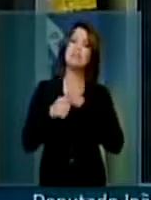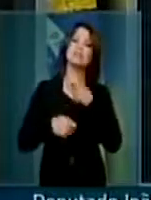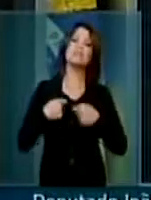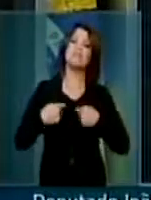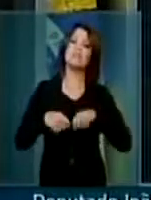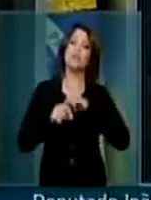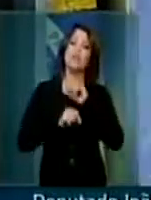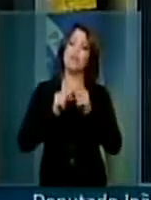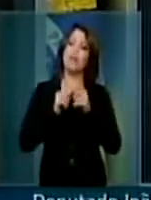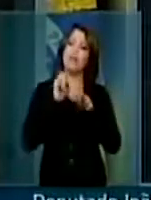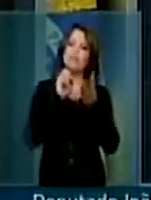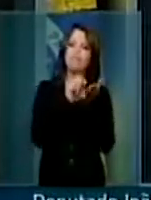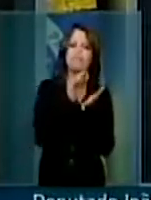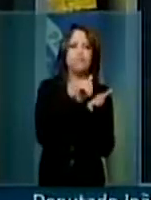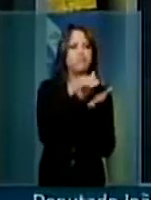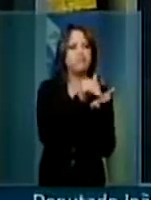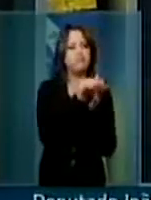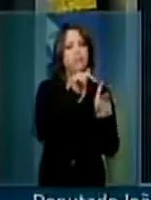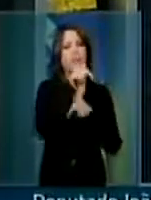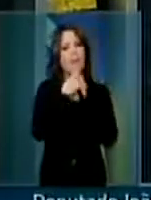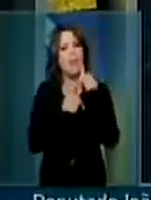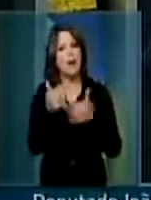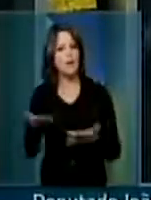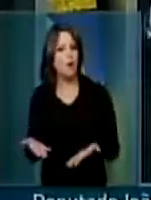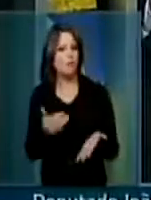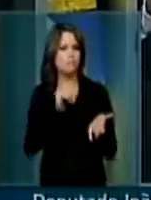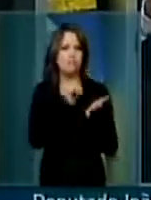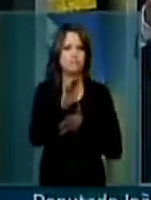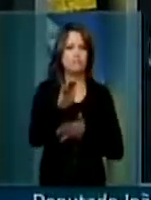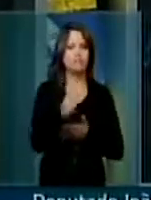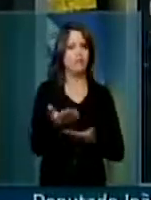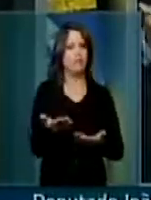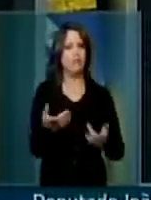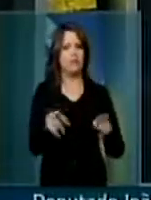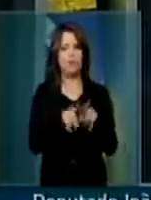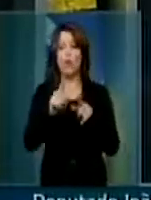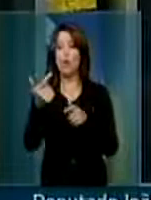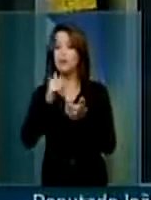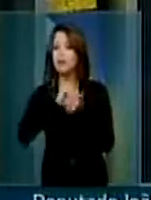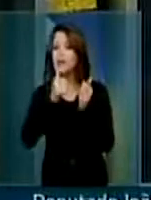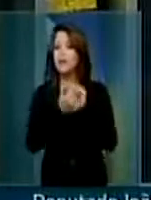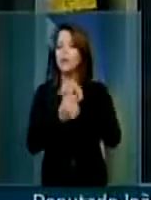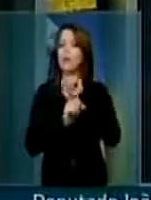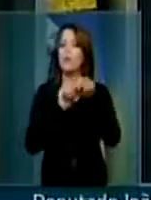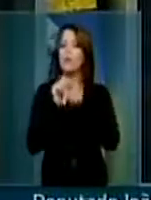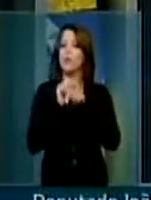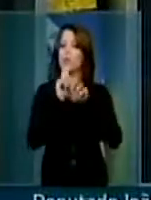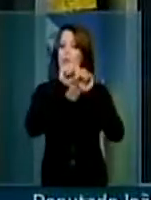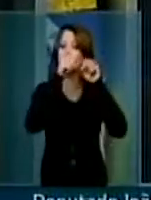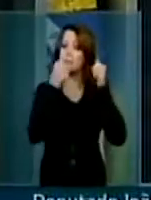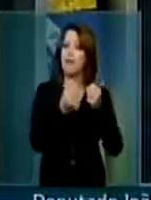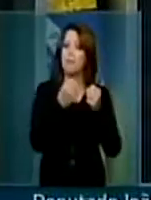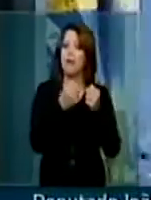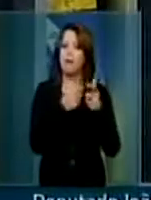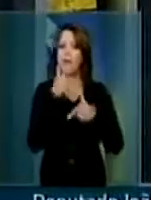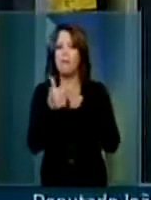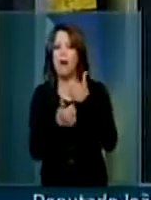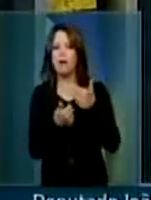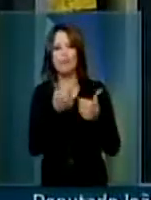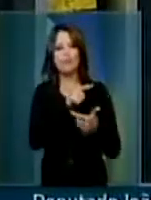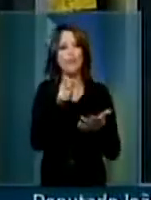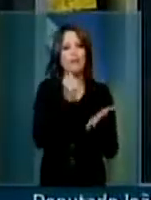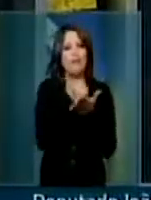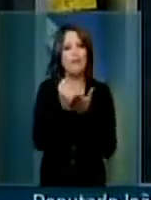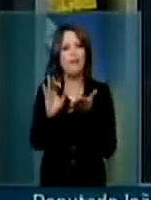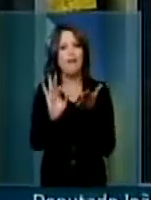demitir trabalhadores e outros adotar o sistema de trabalho clandestino